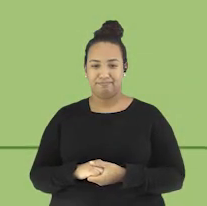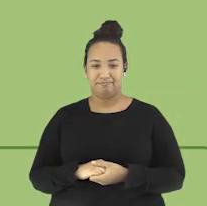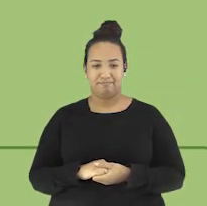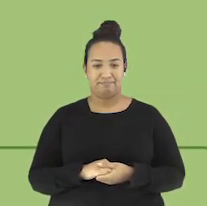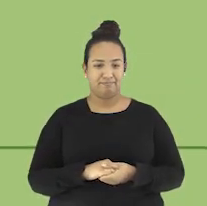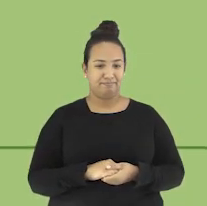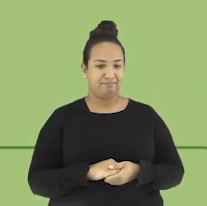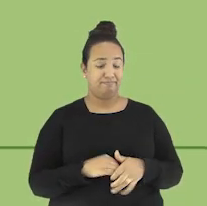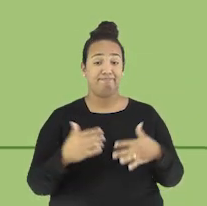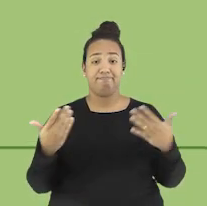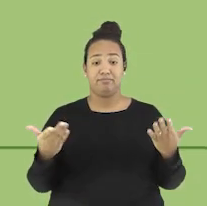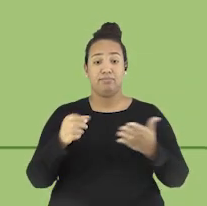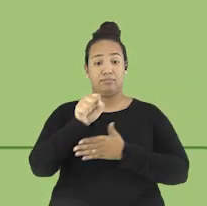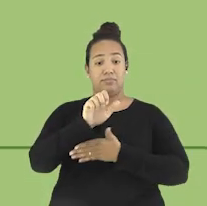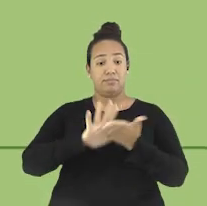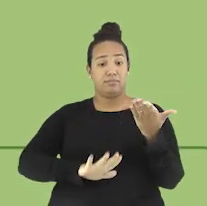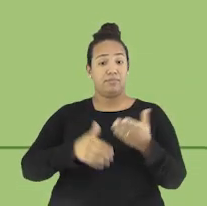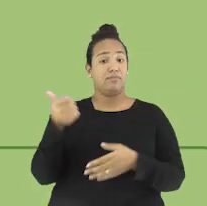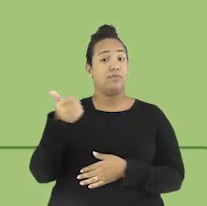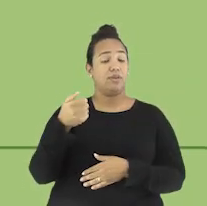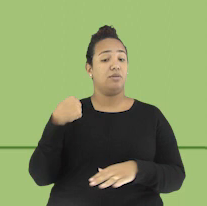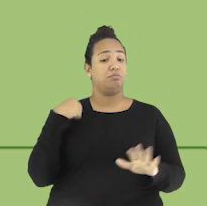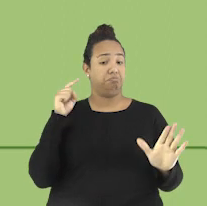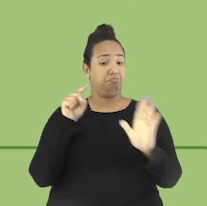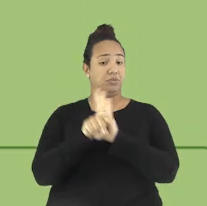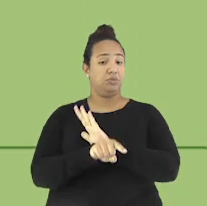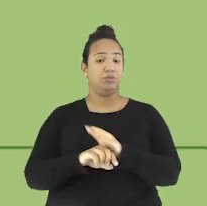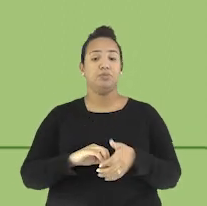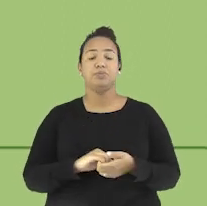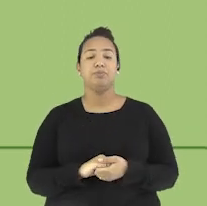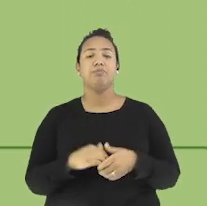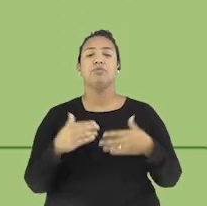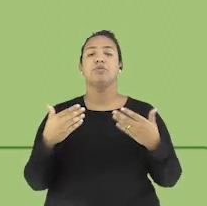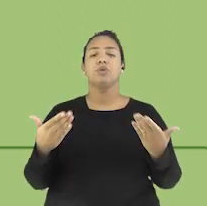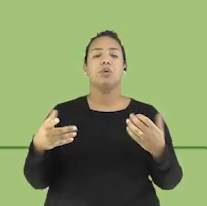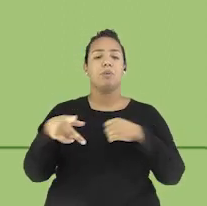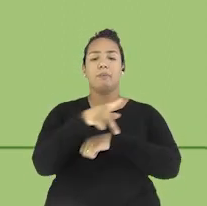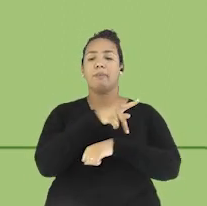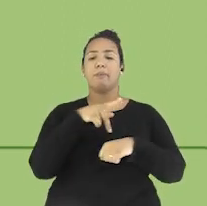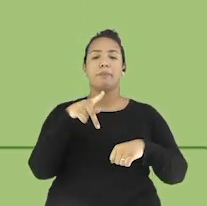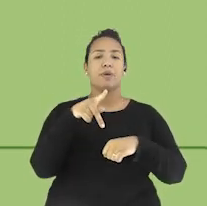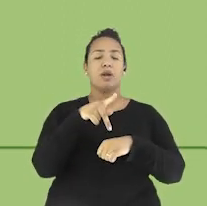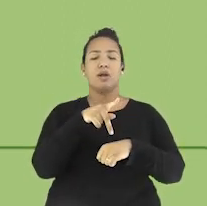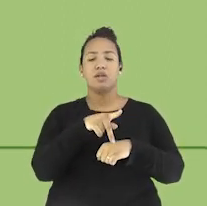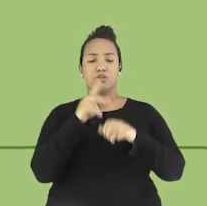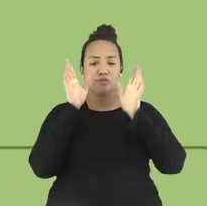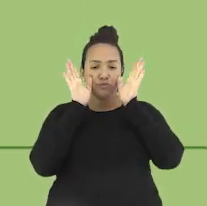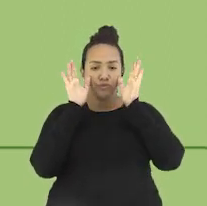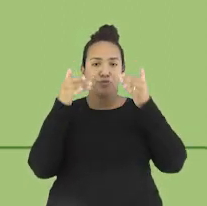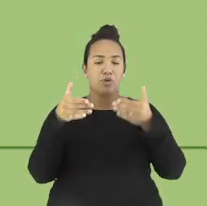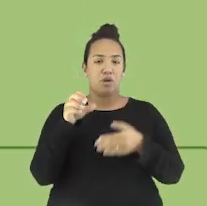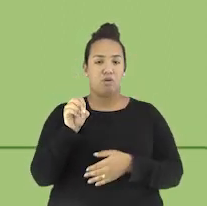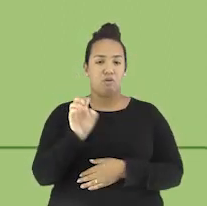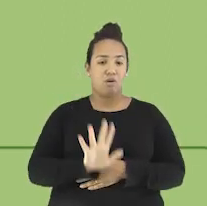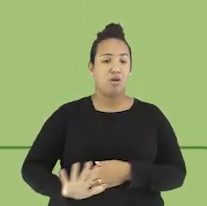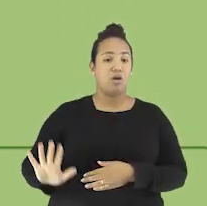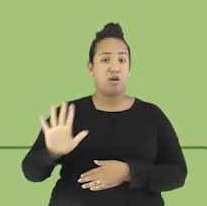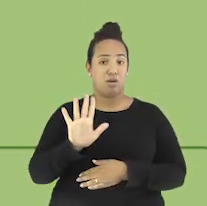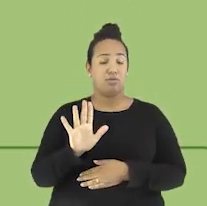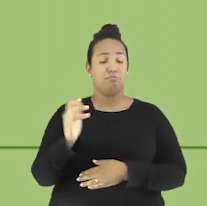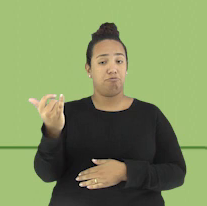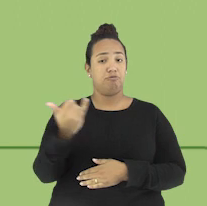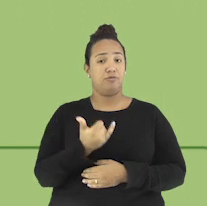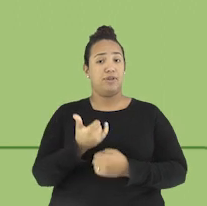E vamos para a atividade 1, que a pergunta é: qual país que tem maior destaque na Oceania? Cite